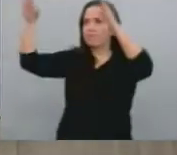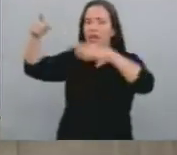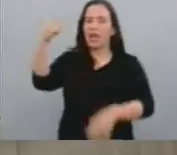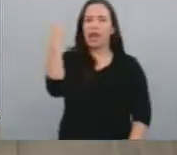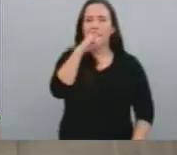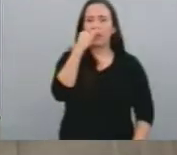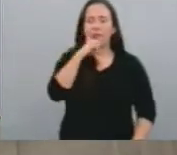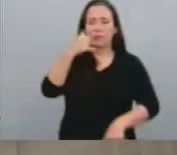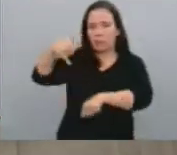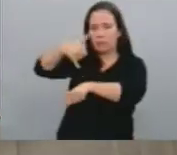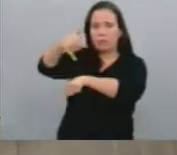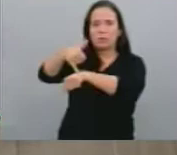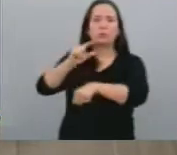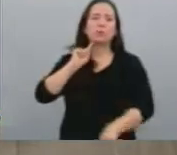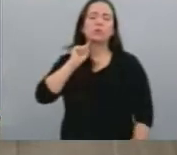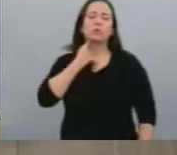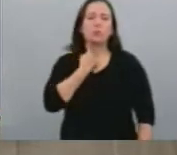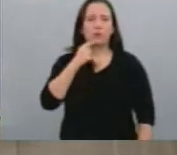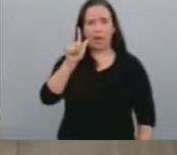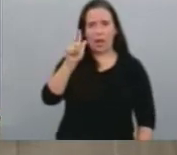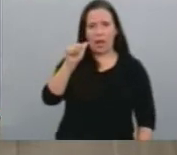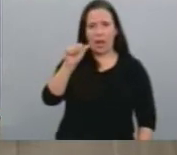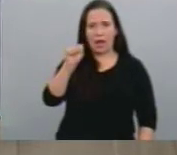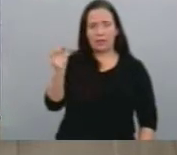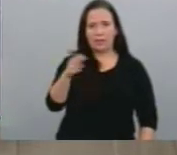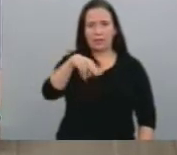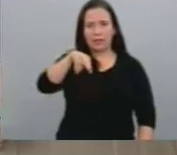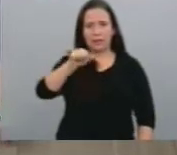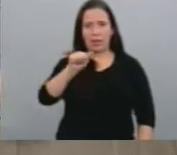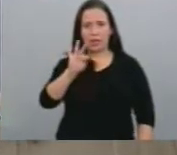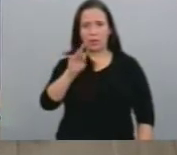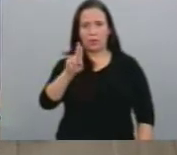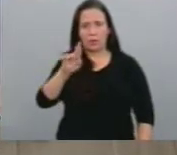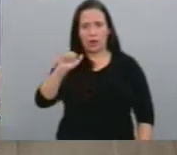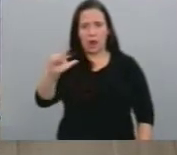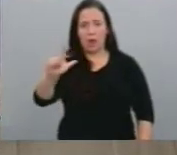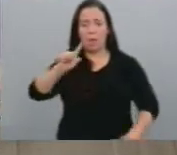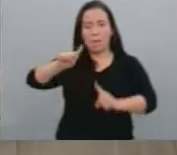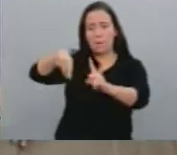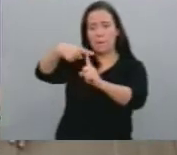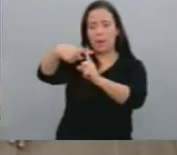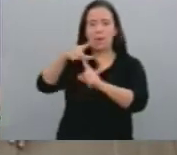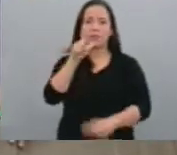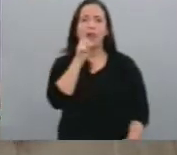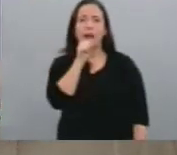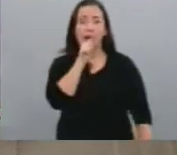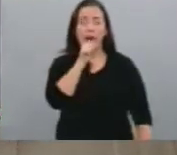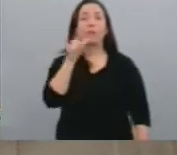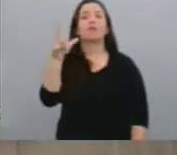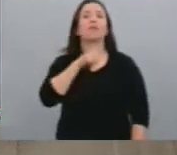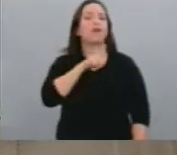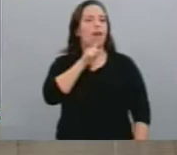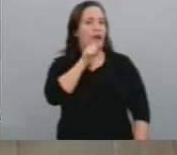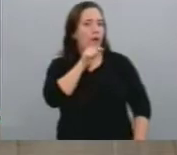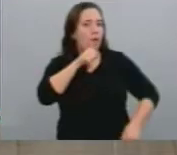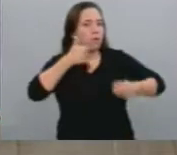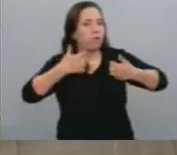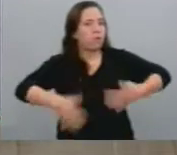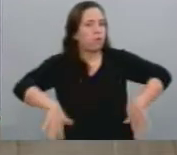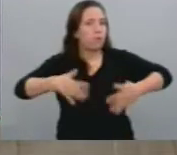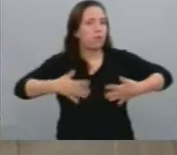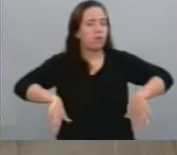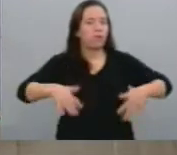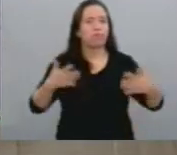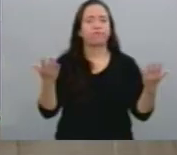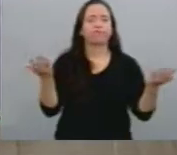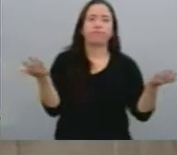cujos insumos são gás natural e água. Muita água e gás